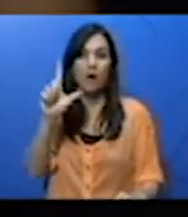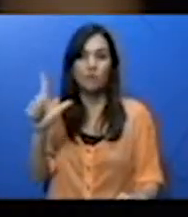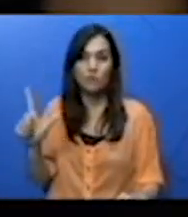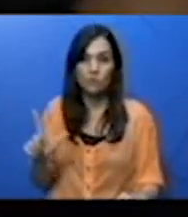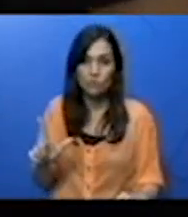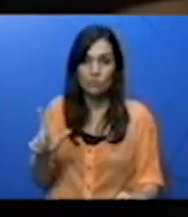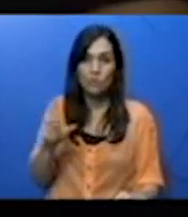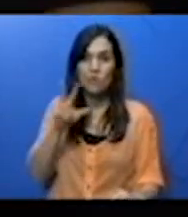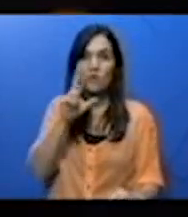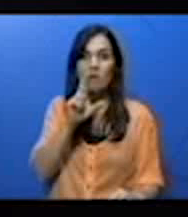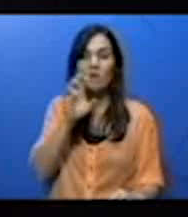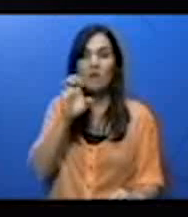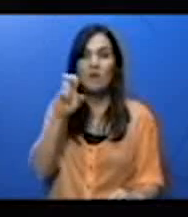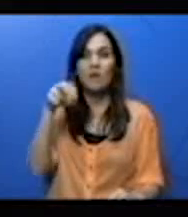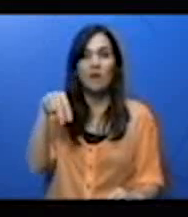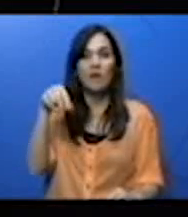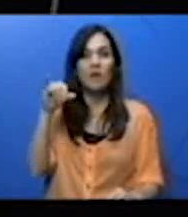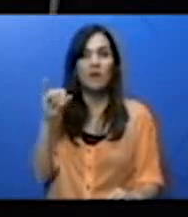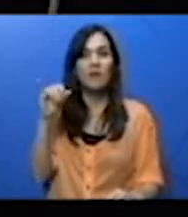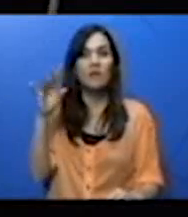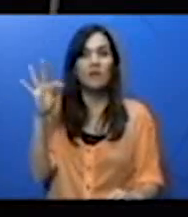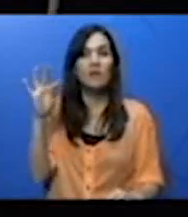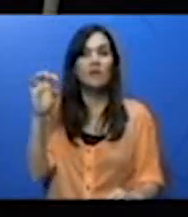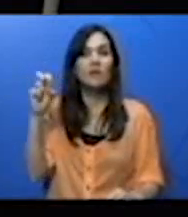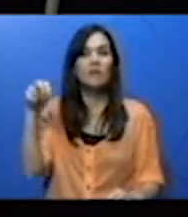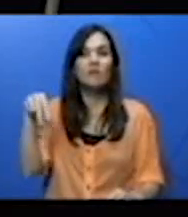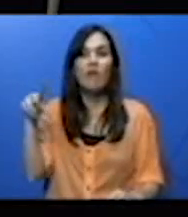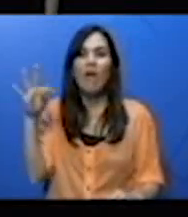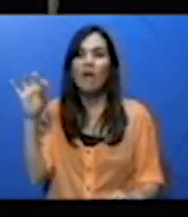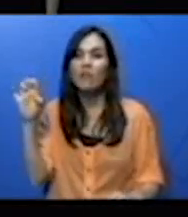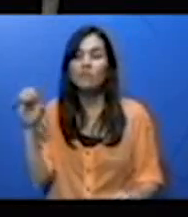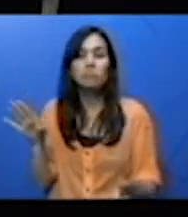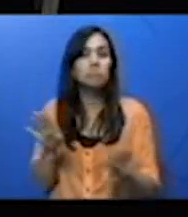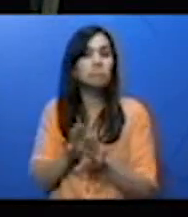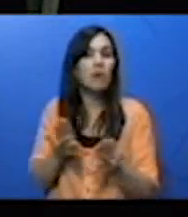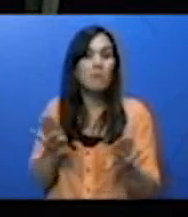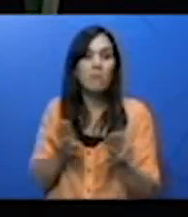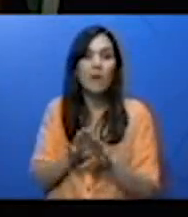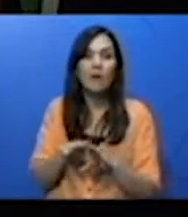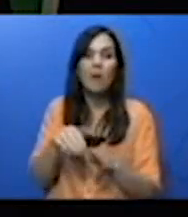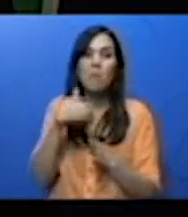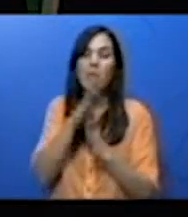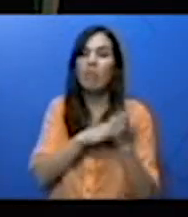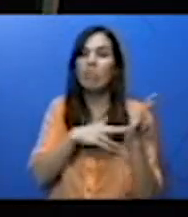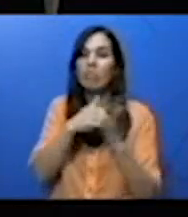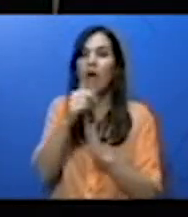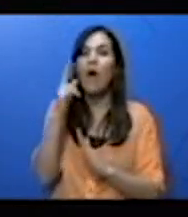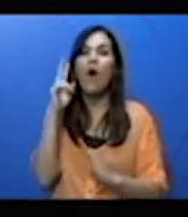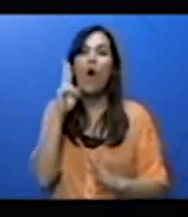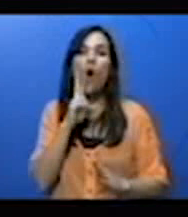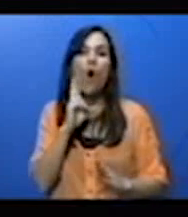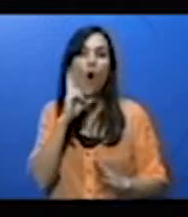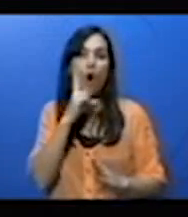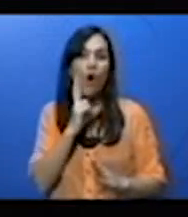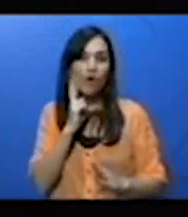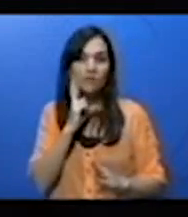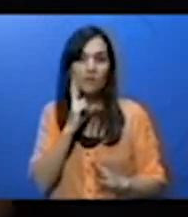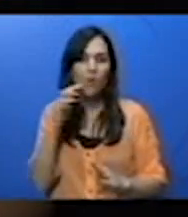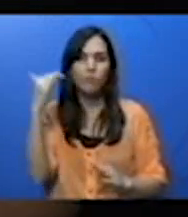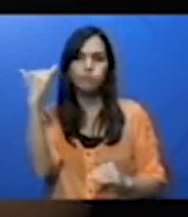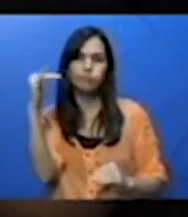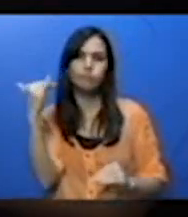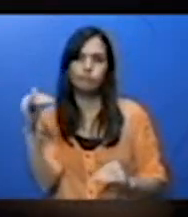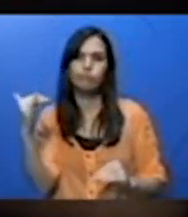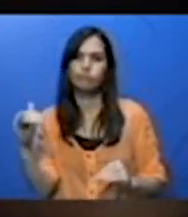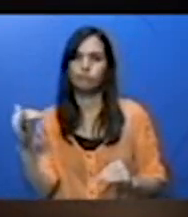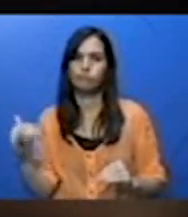rosa, tá? Vocês perceberam que vem na mesma ordem, crianças? Tiveram essa observação? Então,